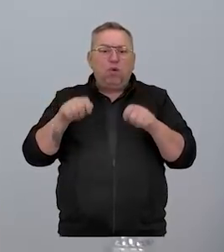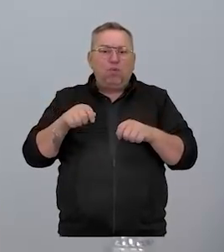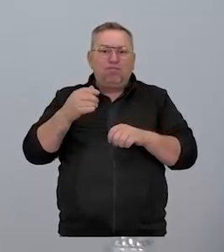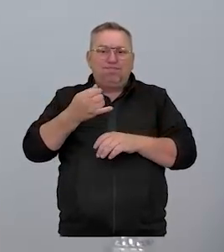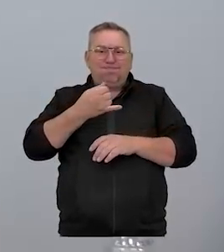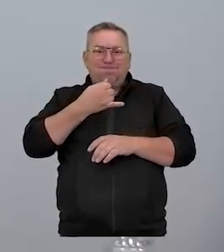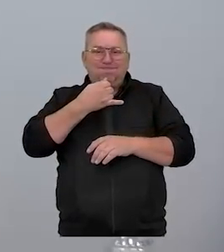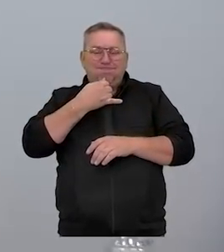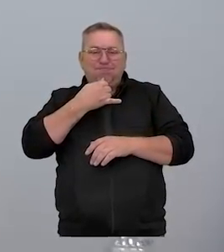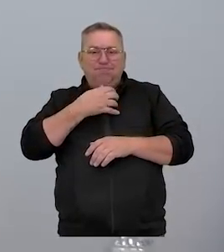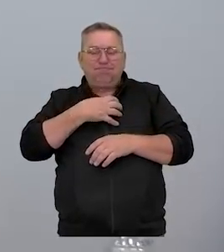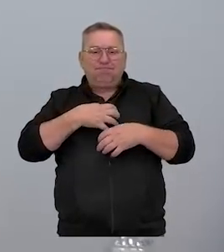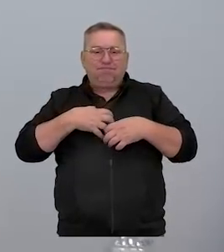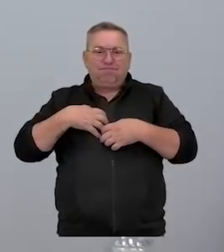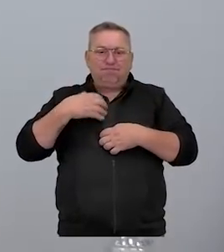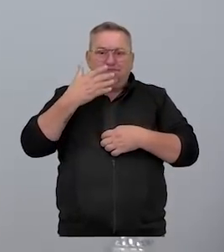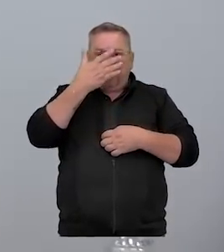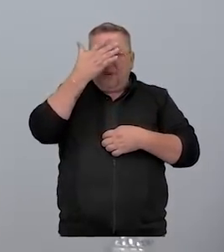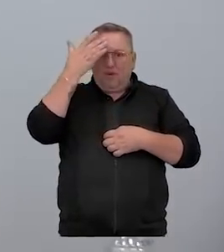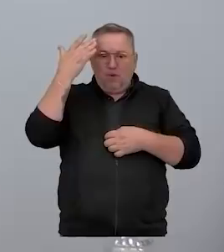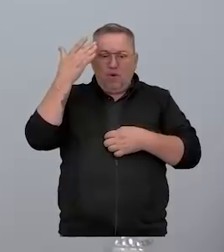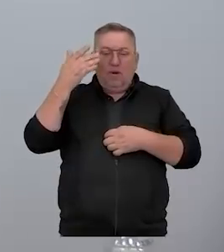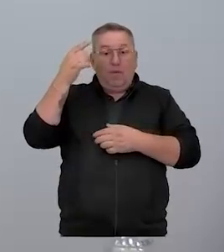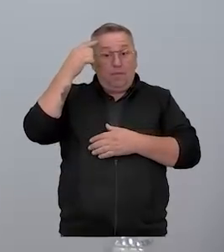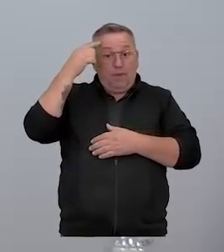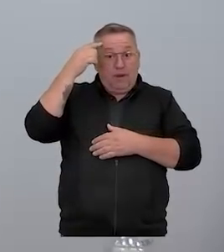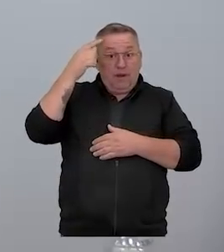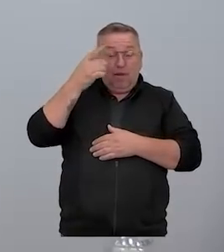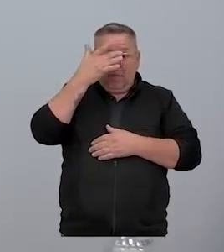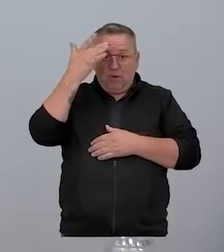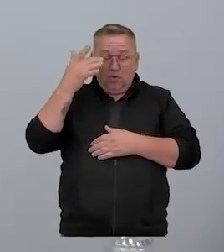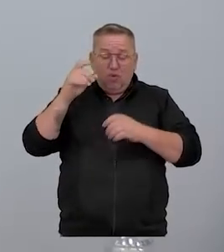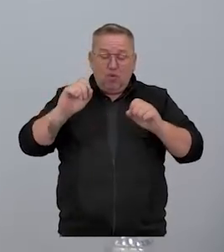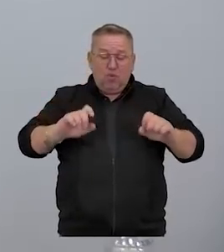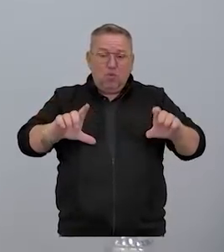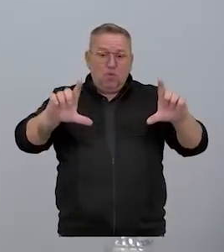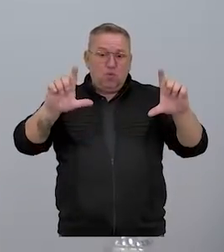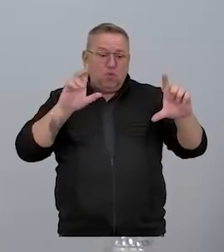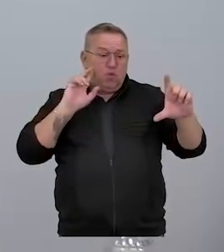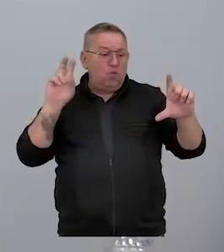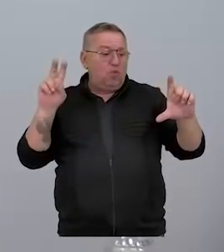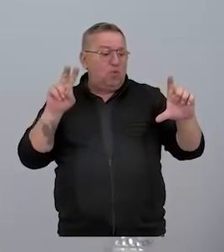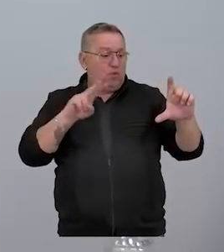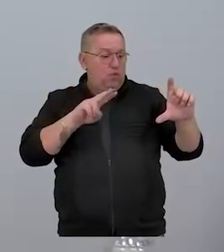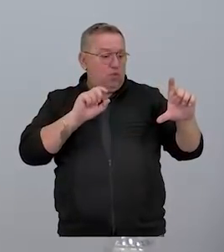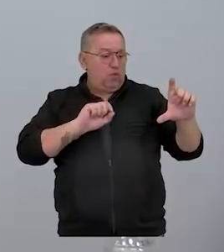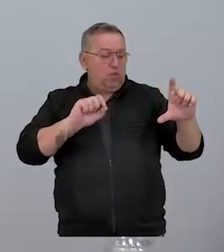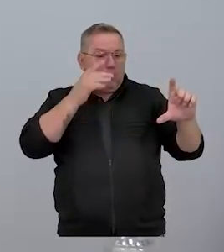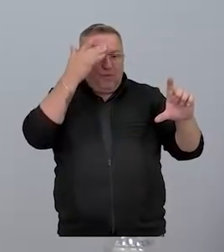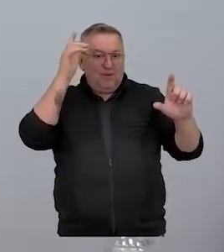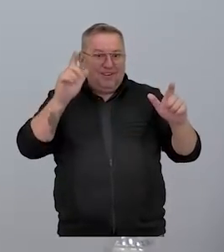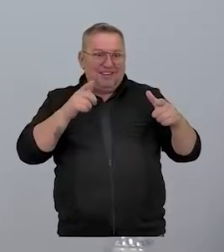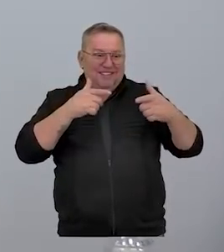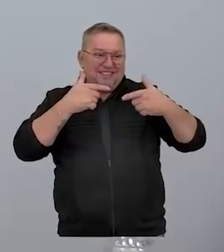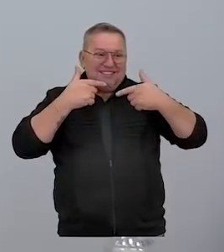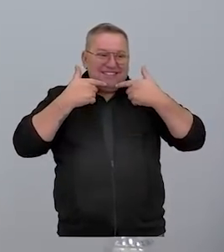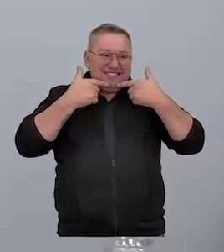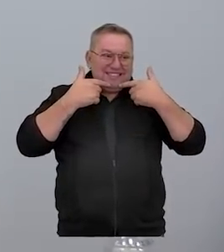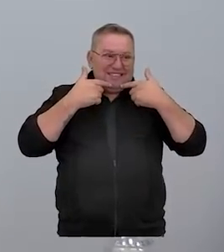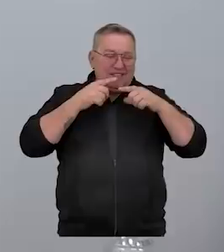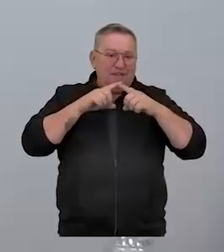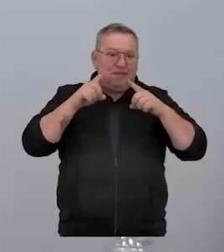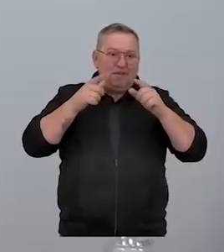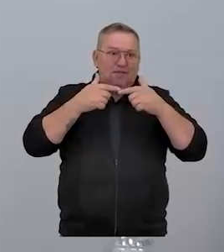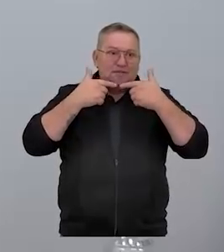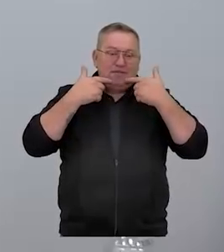outro. Nós nunca sabemos qual a situação da pessoa que está do outro lado. Muitas das vezes, como nós comentamos, a pessoa está sorrindo, né? Mas é um